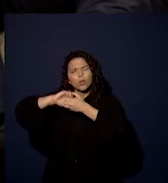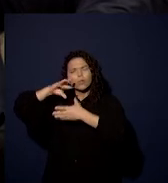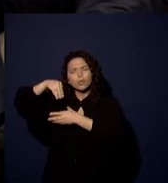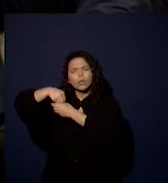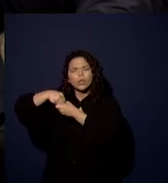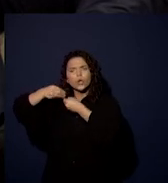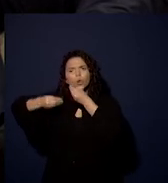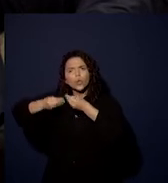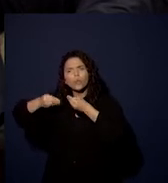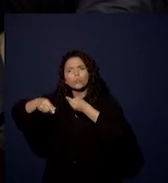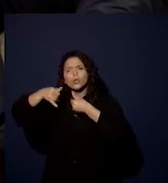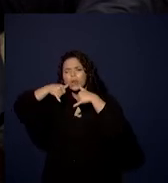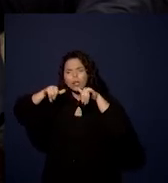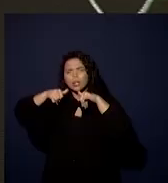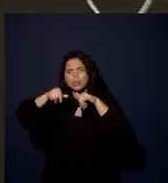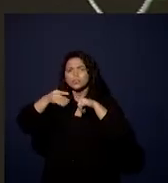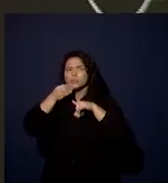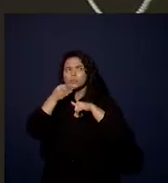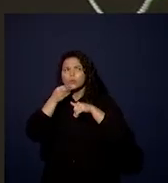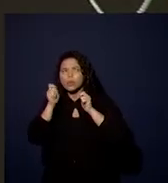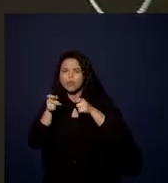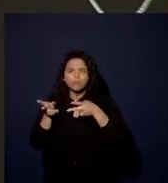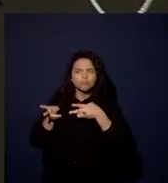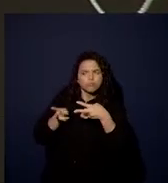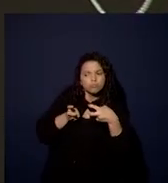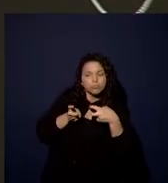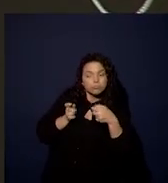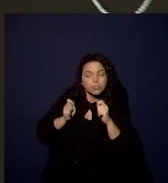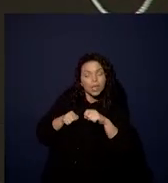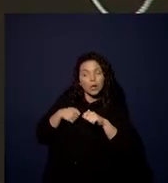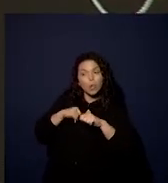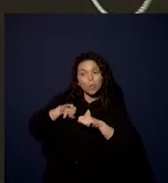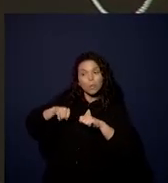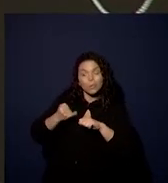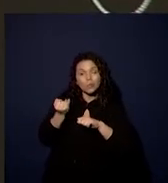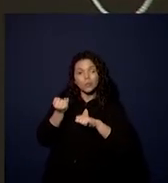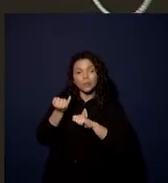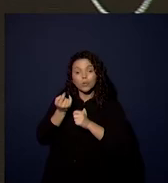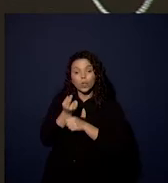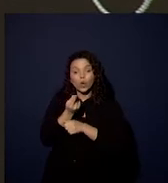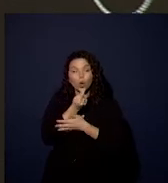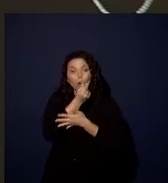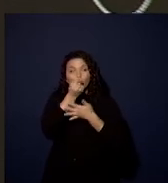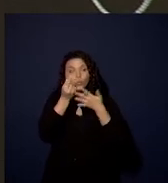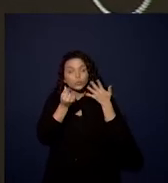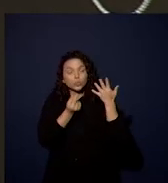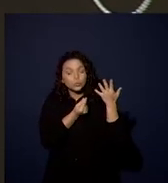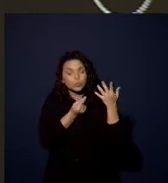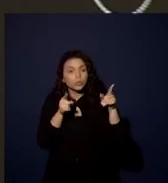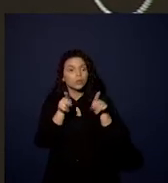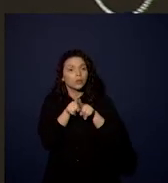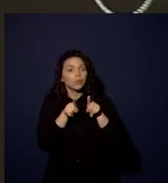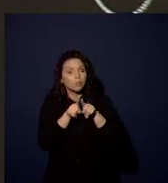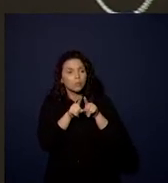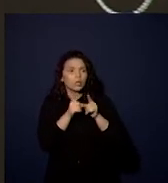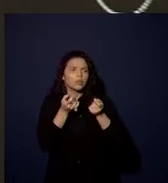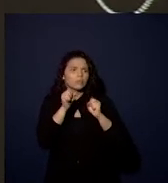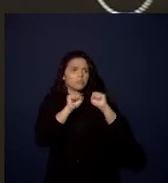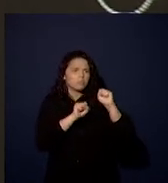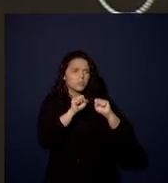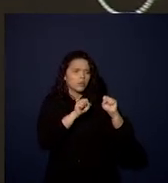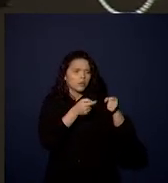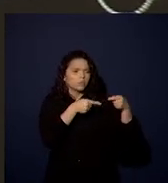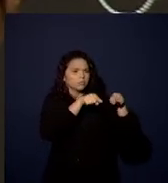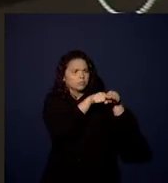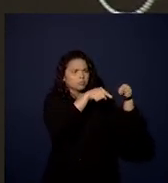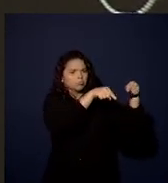do setor elétrico quem tem poder oportunidade eles cria para os consumidores finais por um lado e para os grandes operadores como